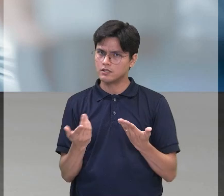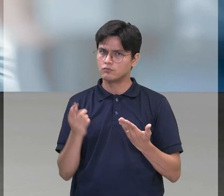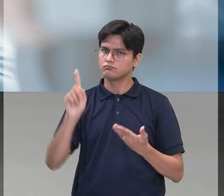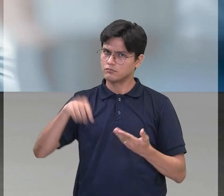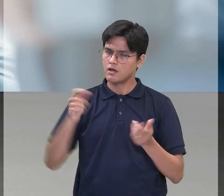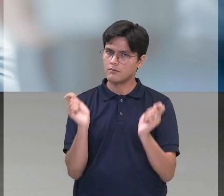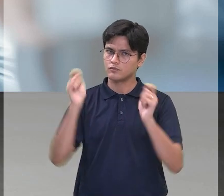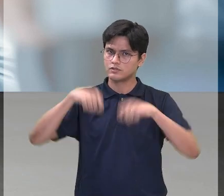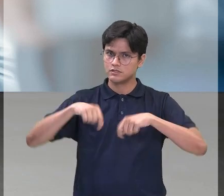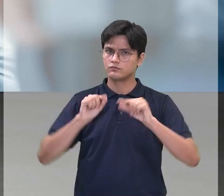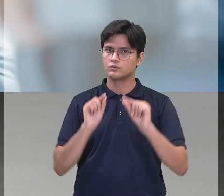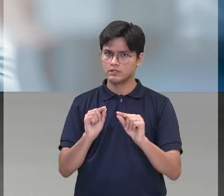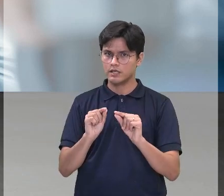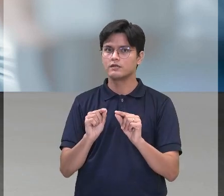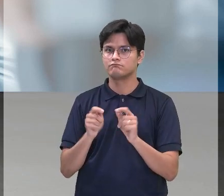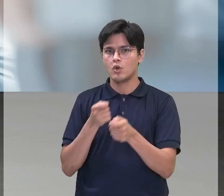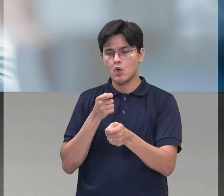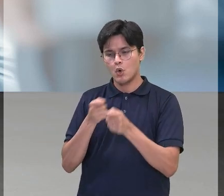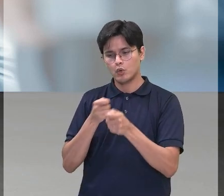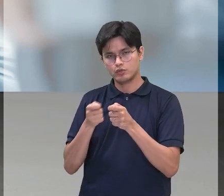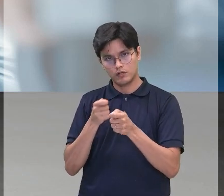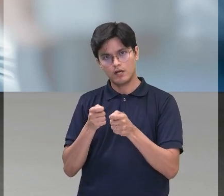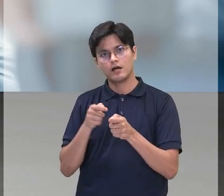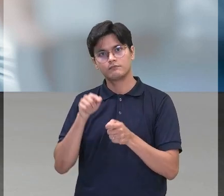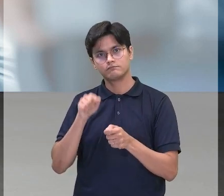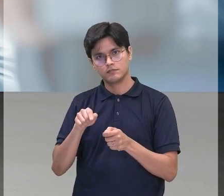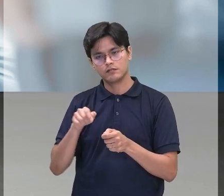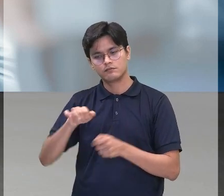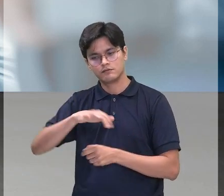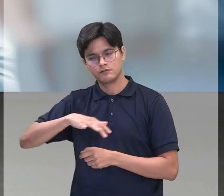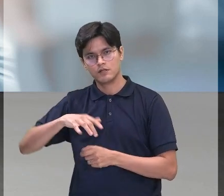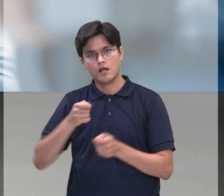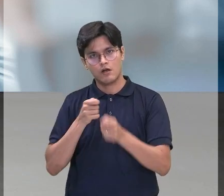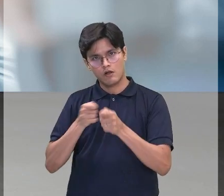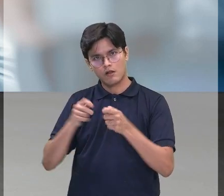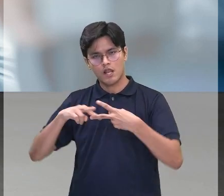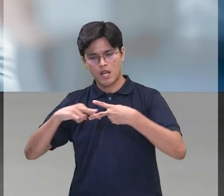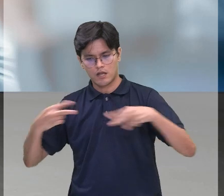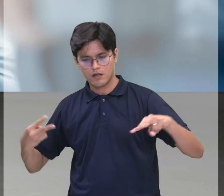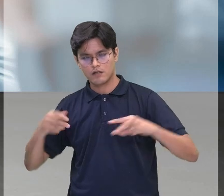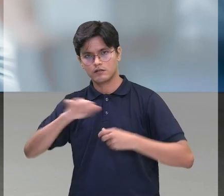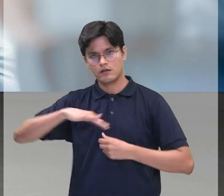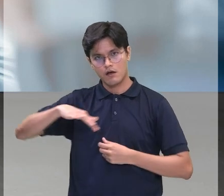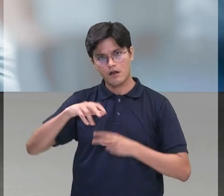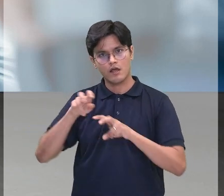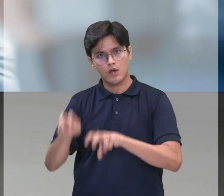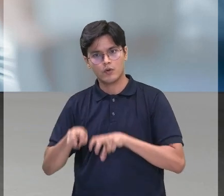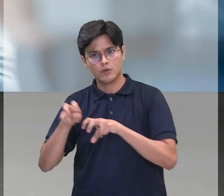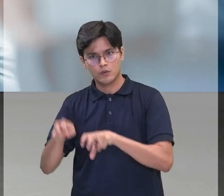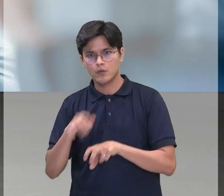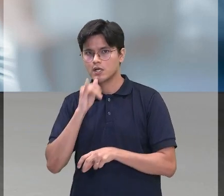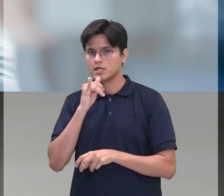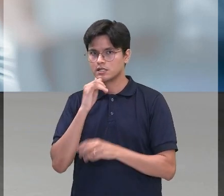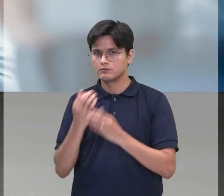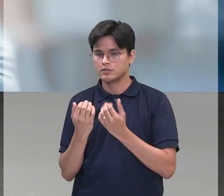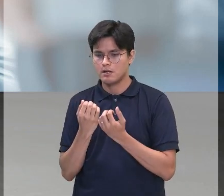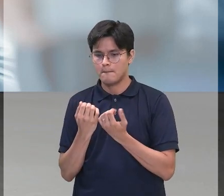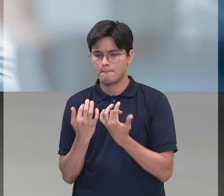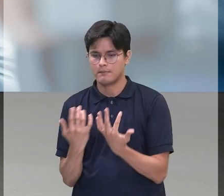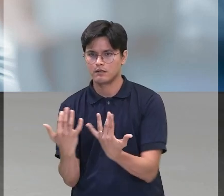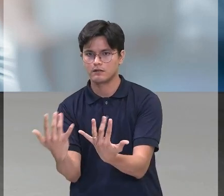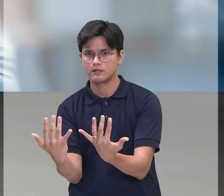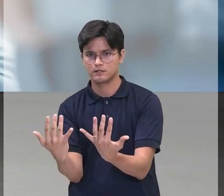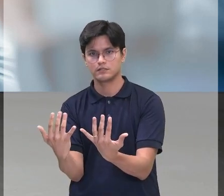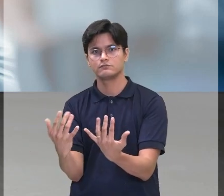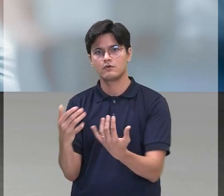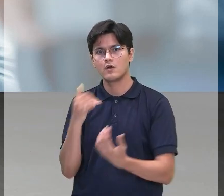genético na área da agricultura, na área da vegetação, nos alimentos, né? Aquela plantação ali, para evitar